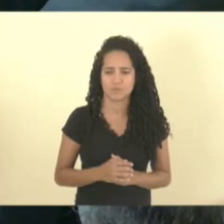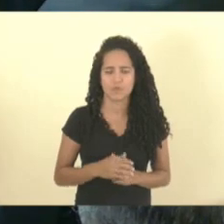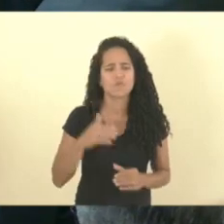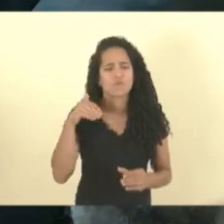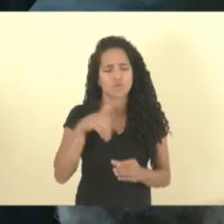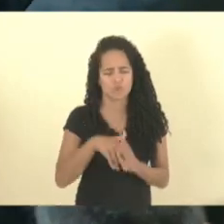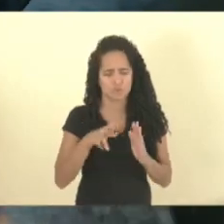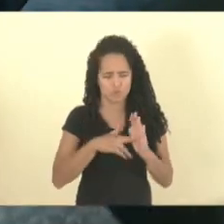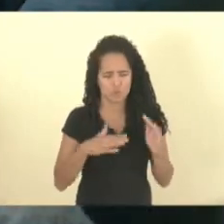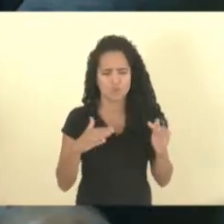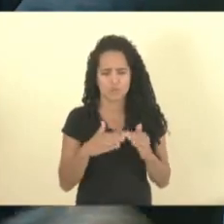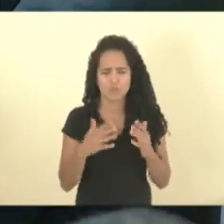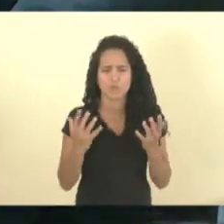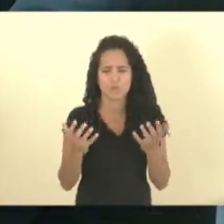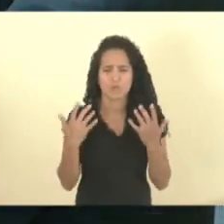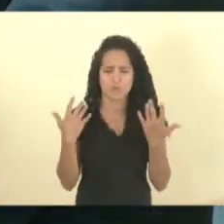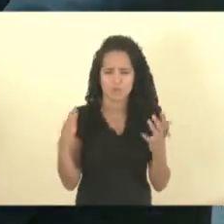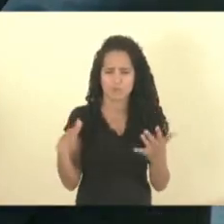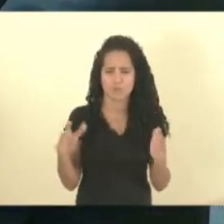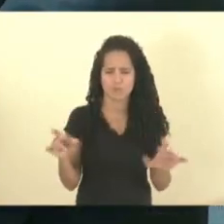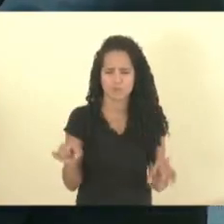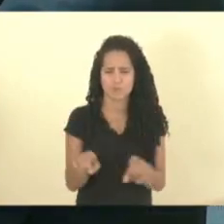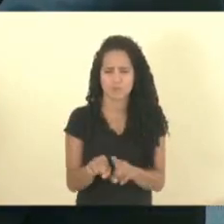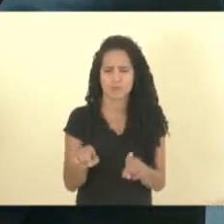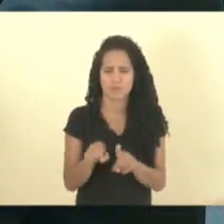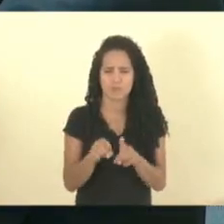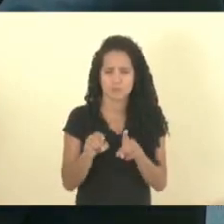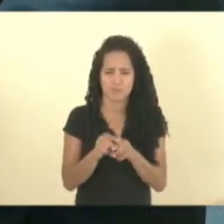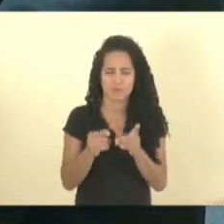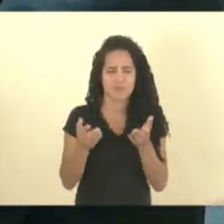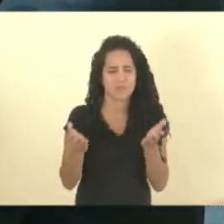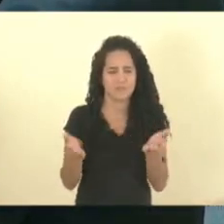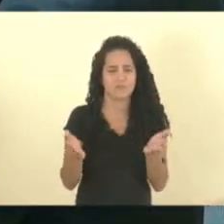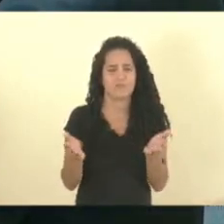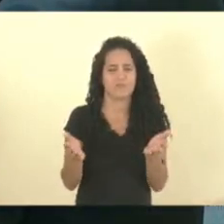Voto com o relator e quero parabenizar o